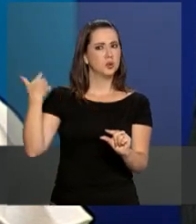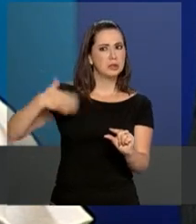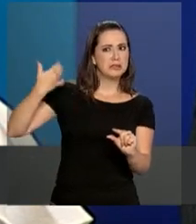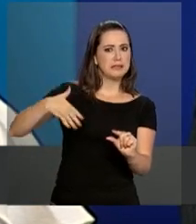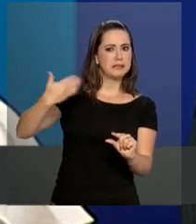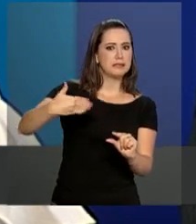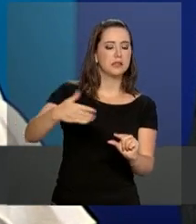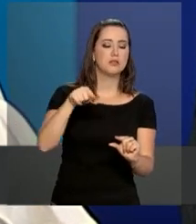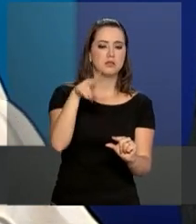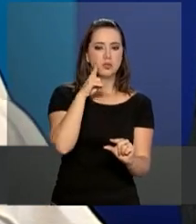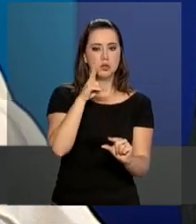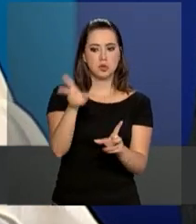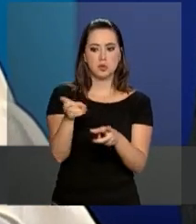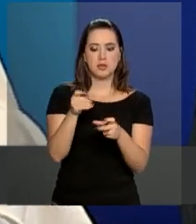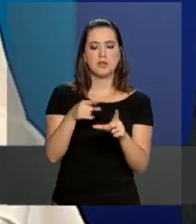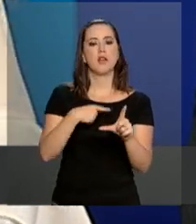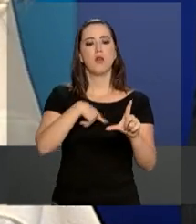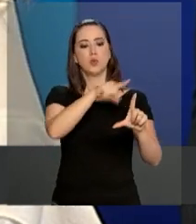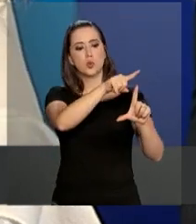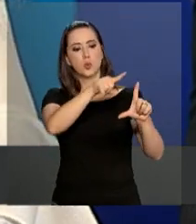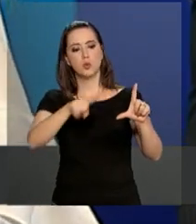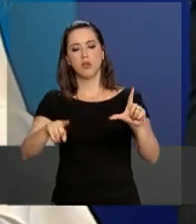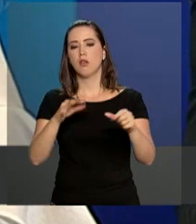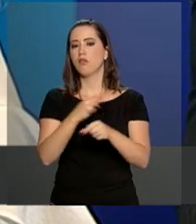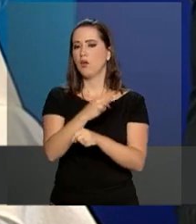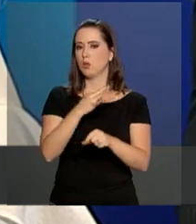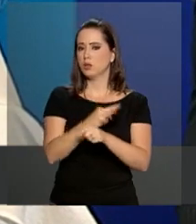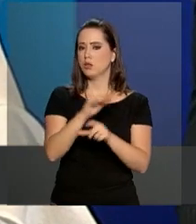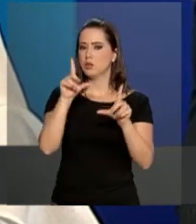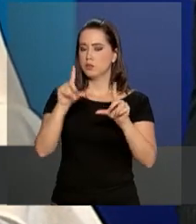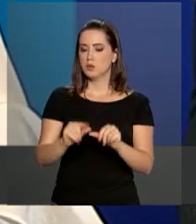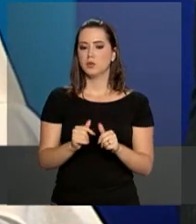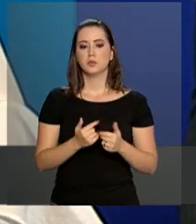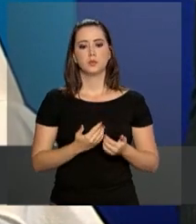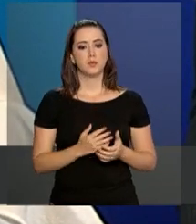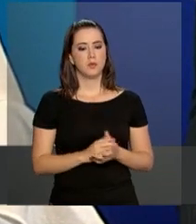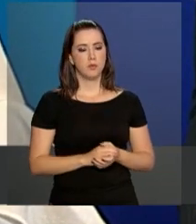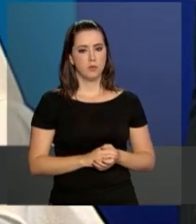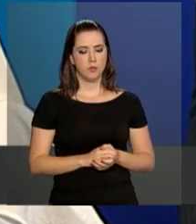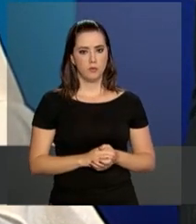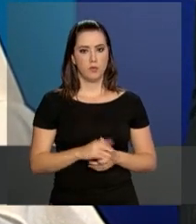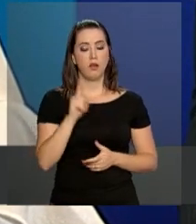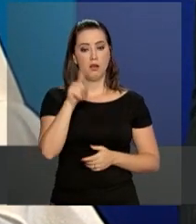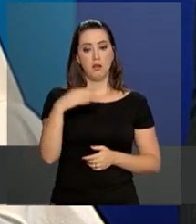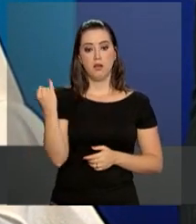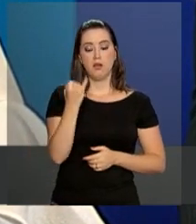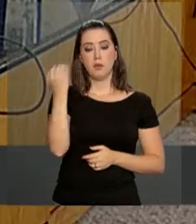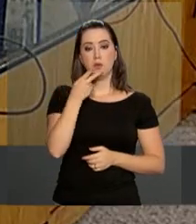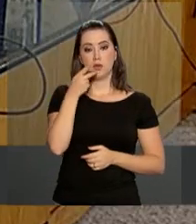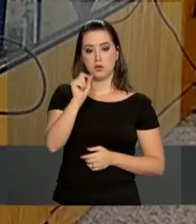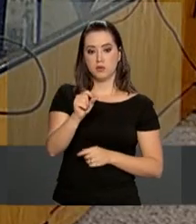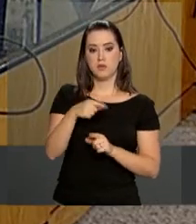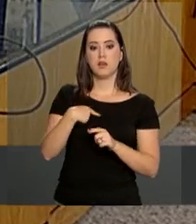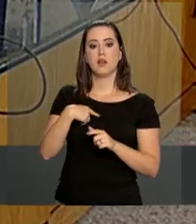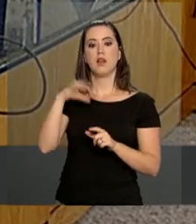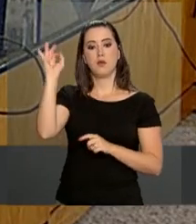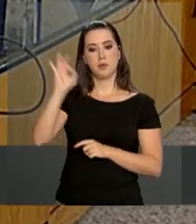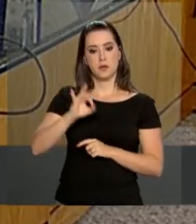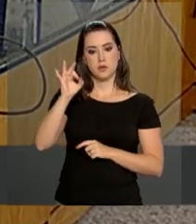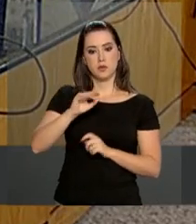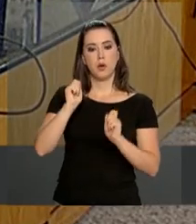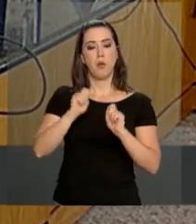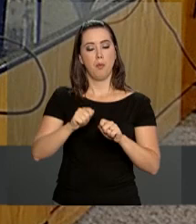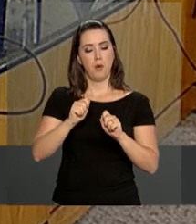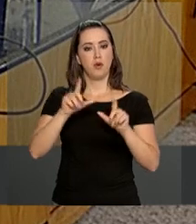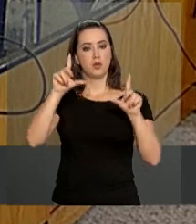anos que se observa no enem não é e e vale dizer que essa taxa poderá até diminuir para o